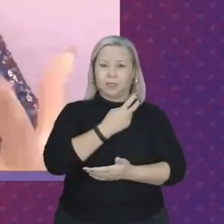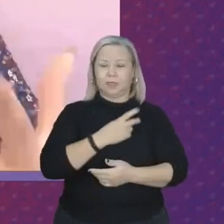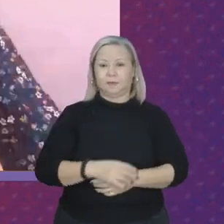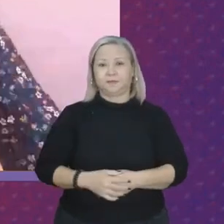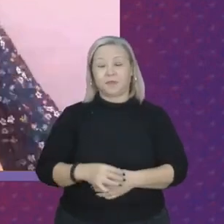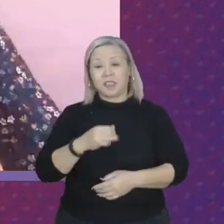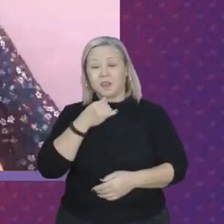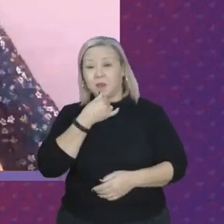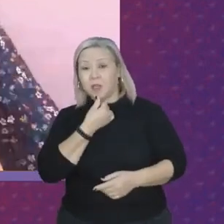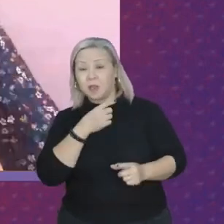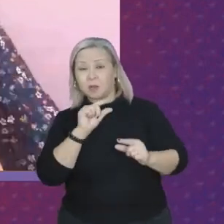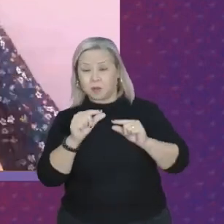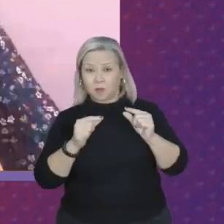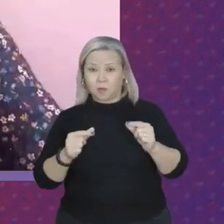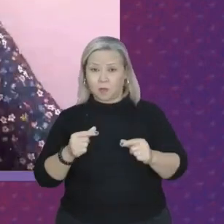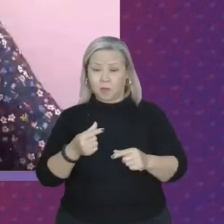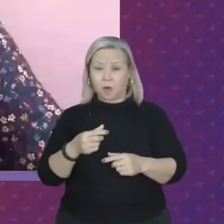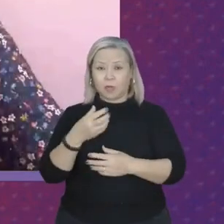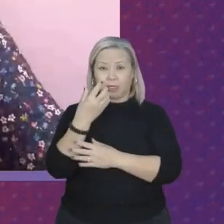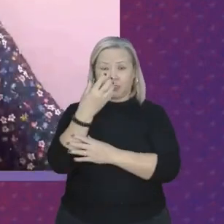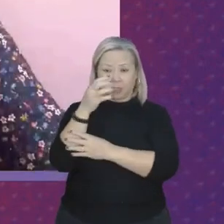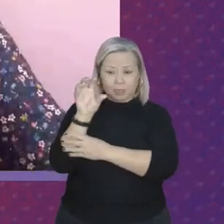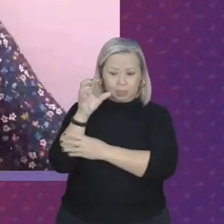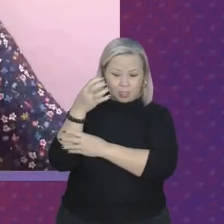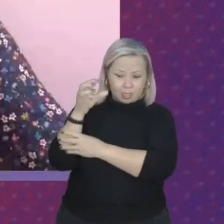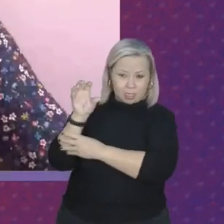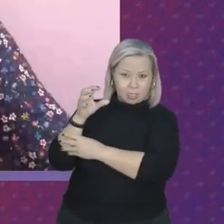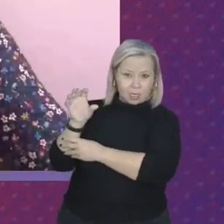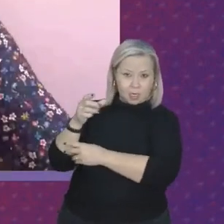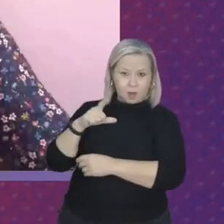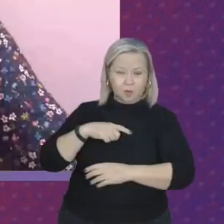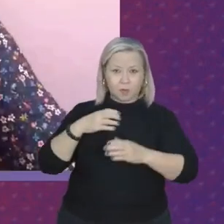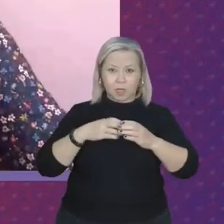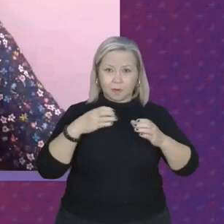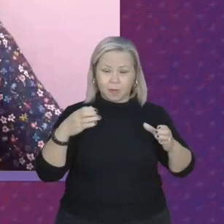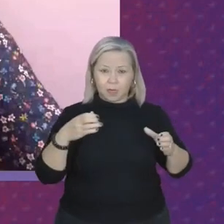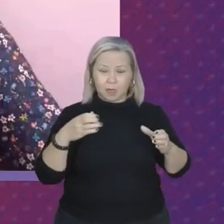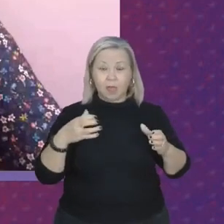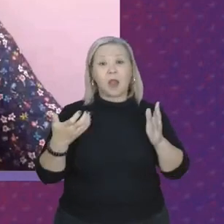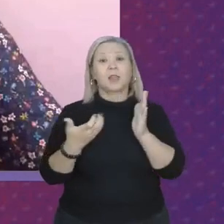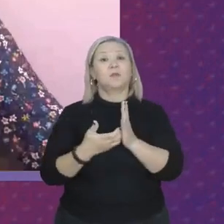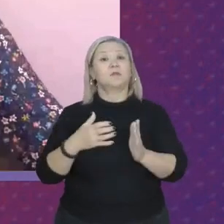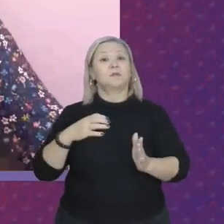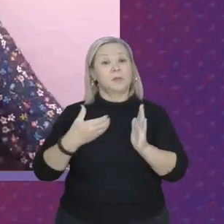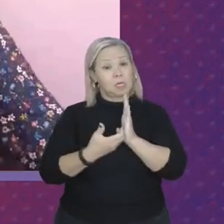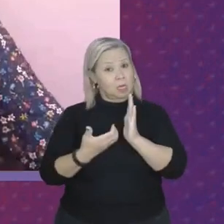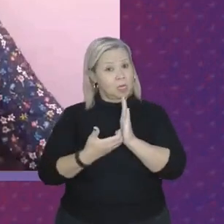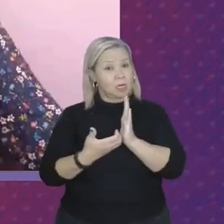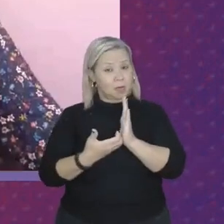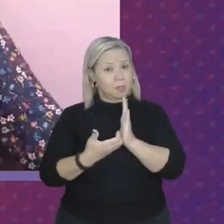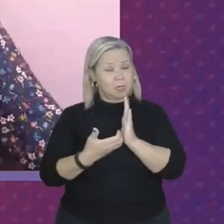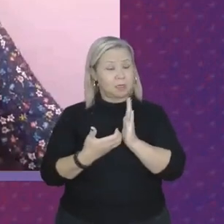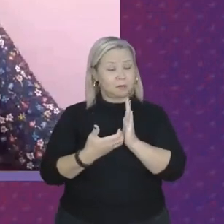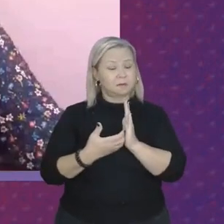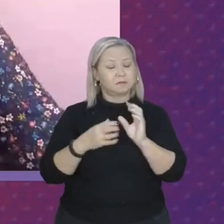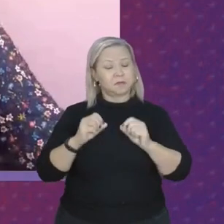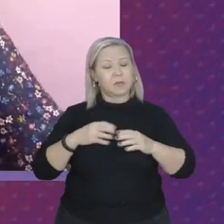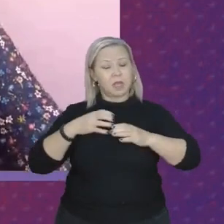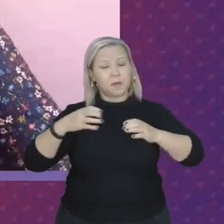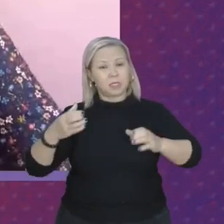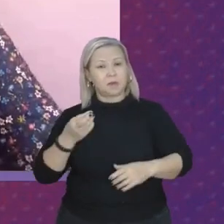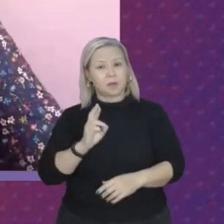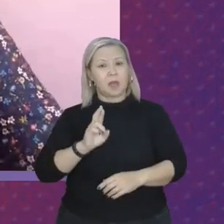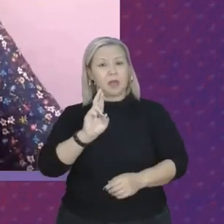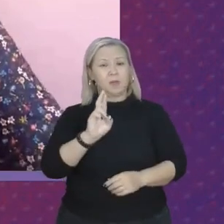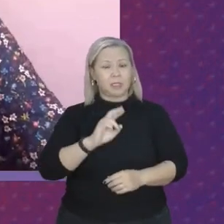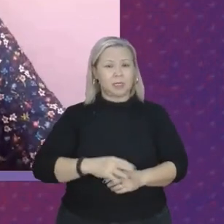Infelizmente, são poucas câmaras onde a gente tem uma maioria de mulheres, mas a gente entende que essa relação, essa ampliação da